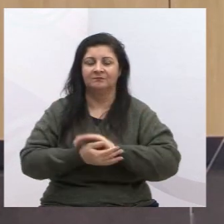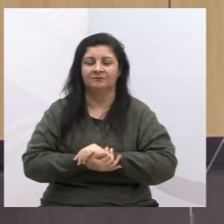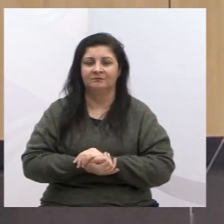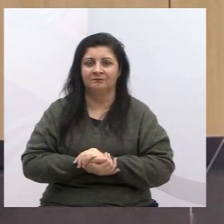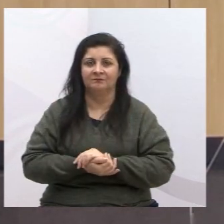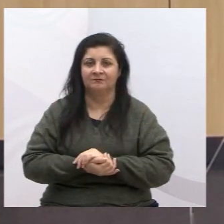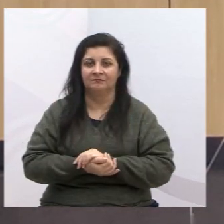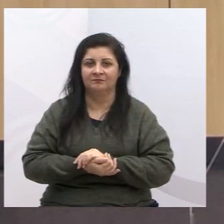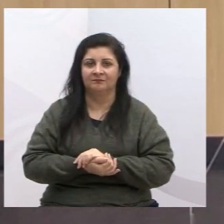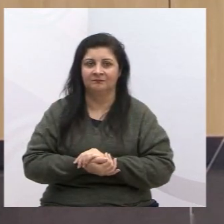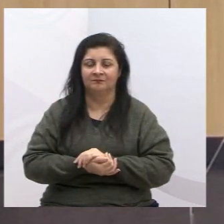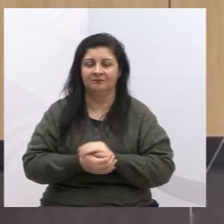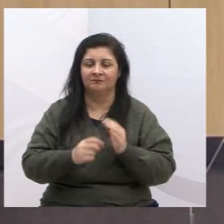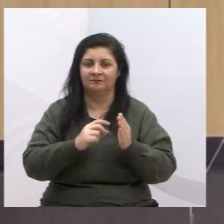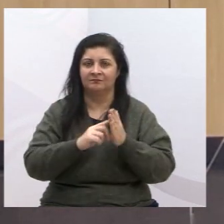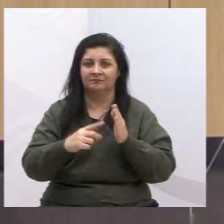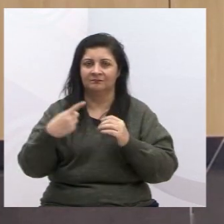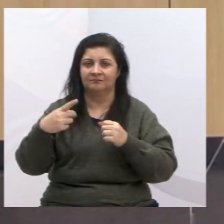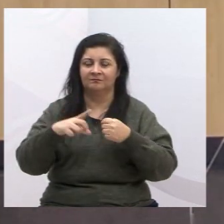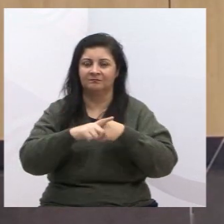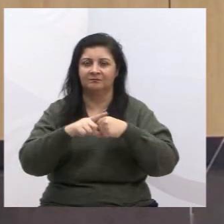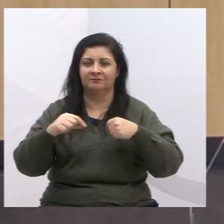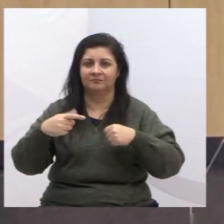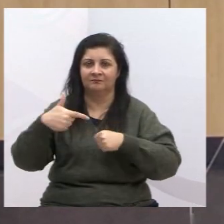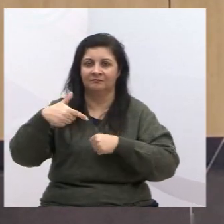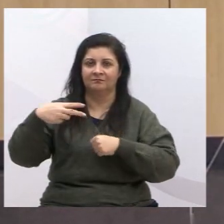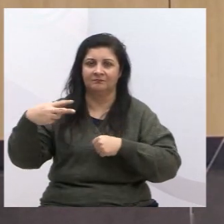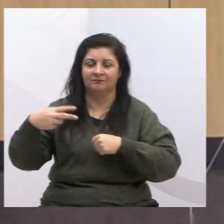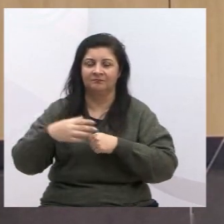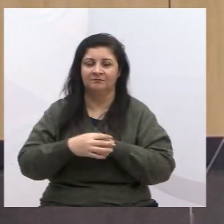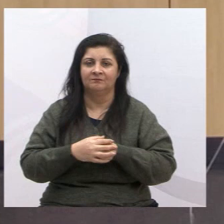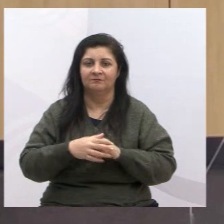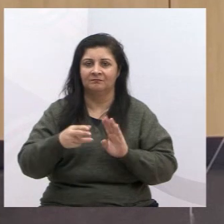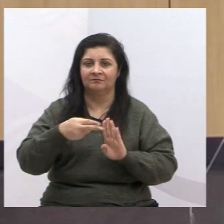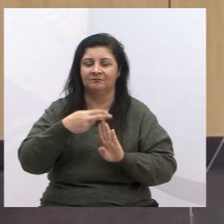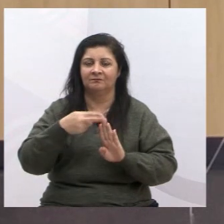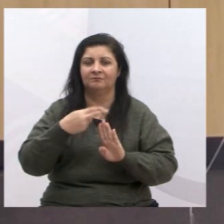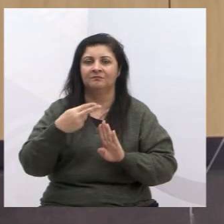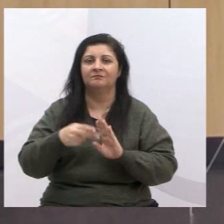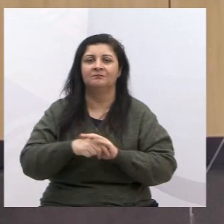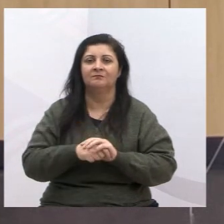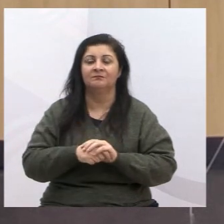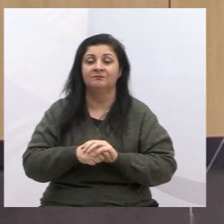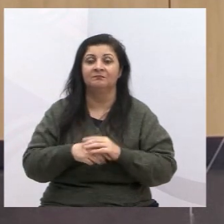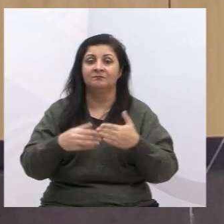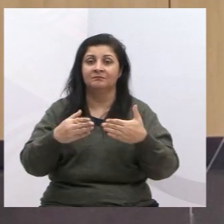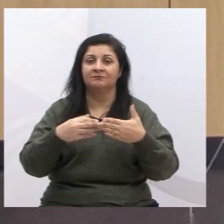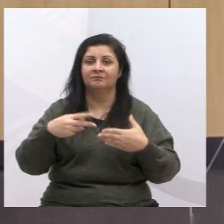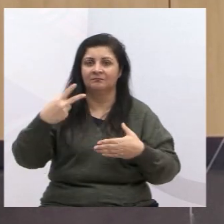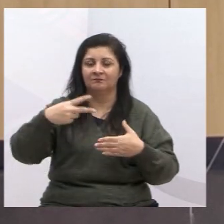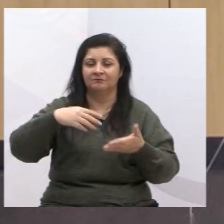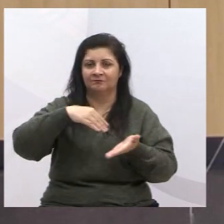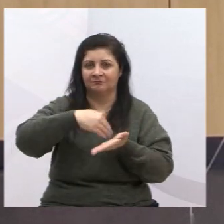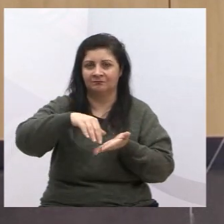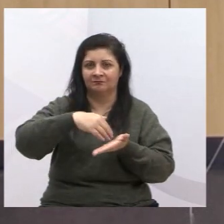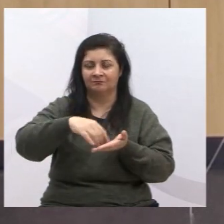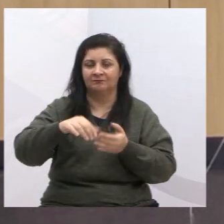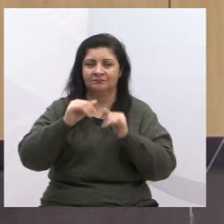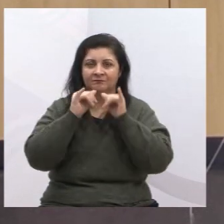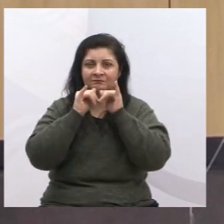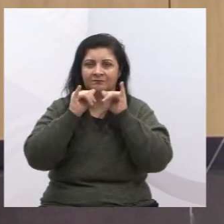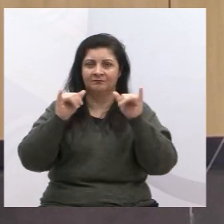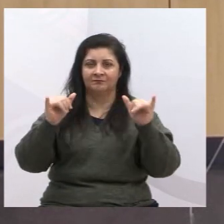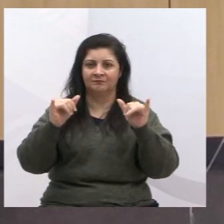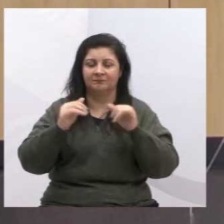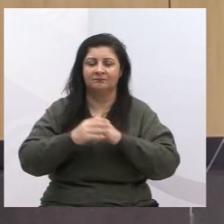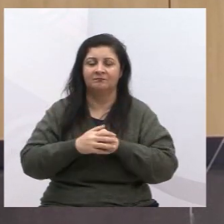inciso 5A do artigo 72 do regimento interno desta casa, peço ao segundo secretário que anuncie para que